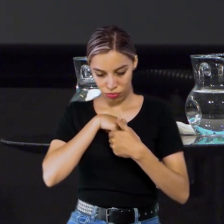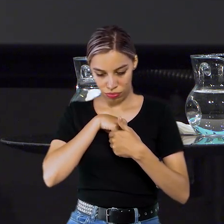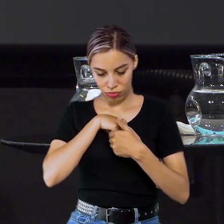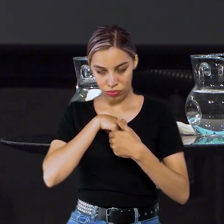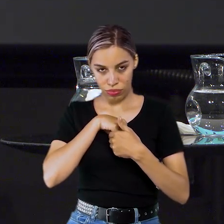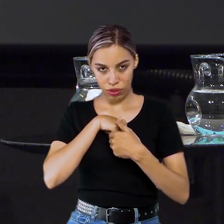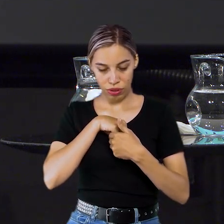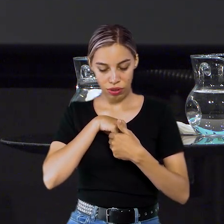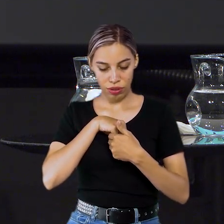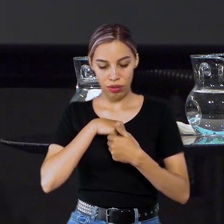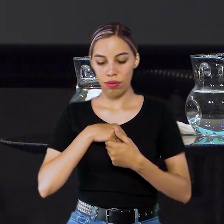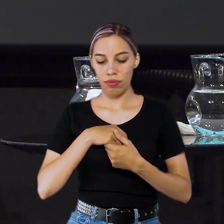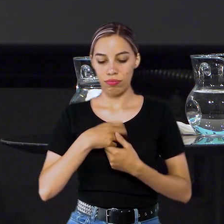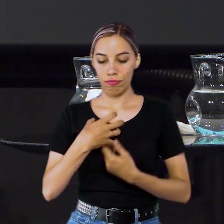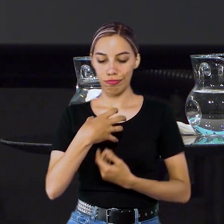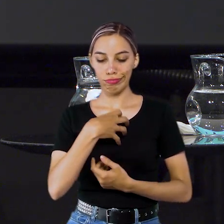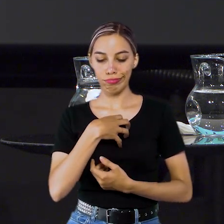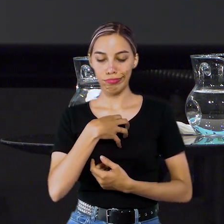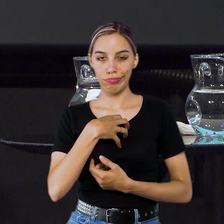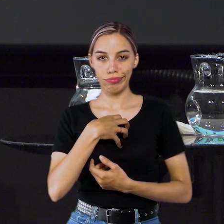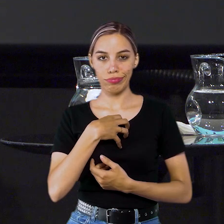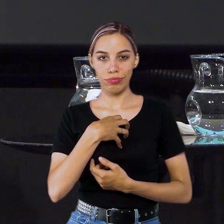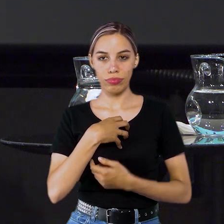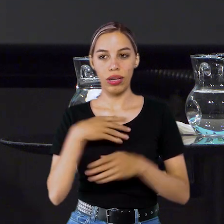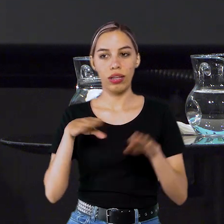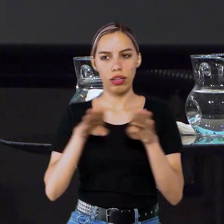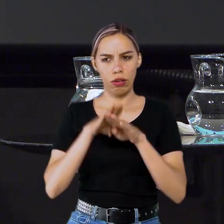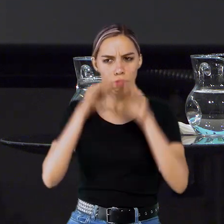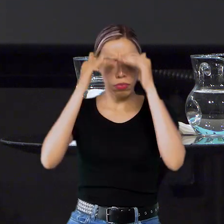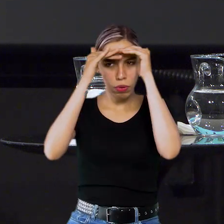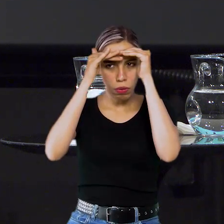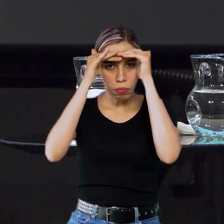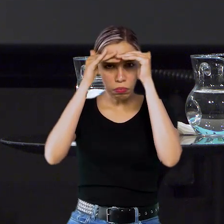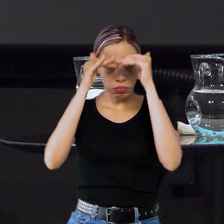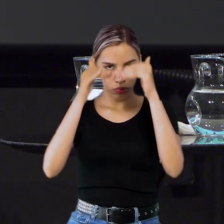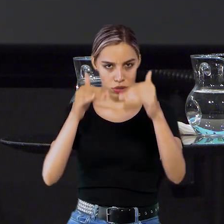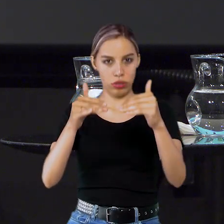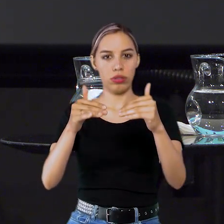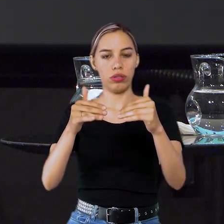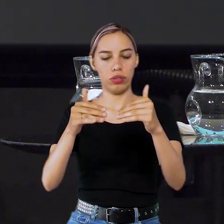Buscar sempre a sua essência, né? E também ser obediente.